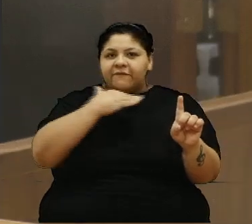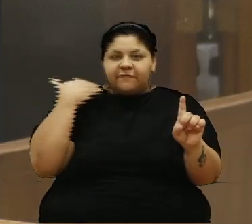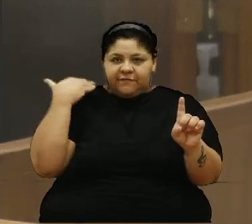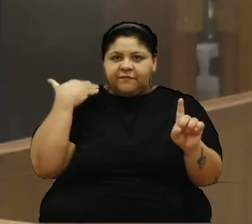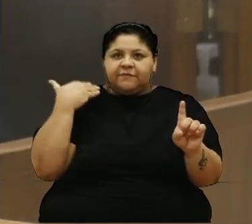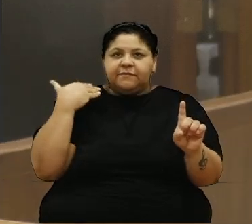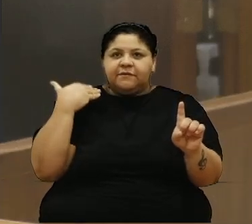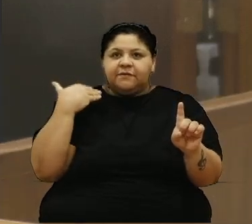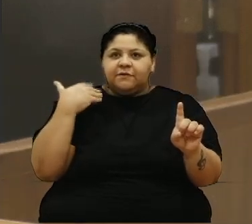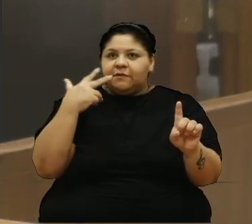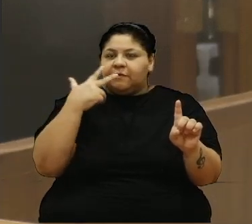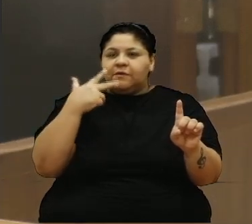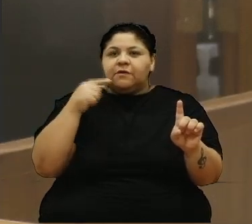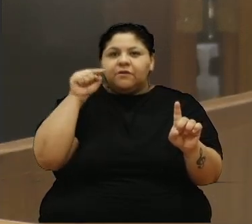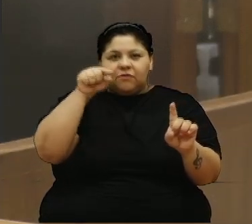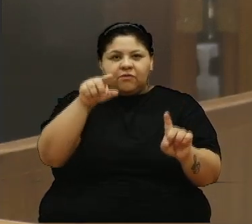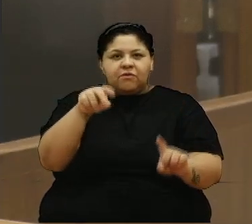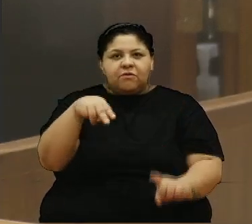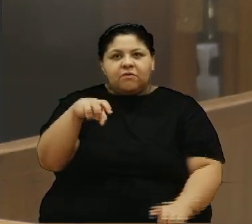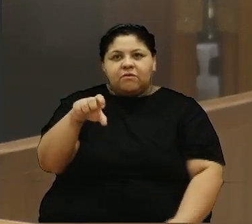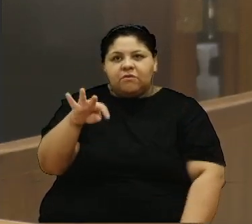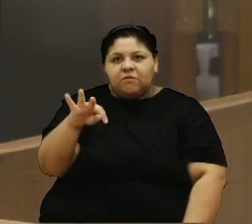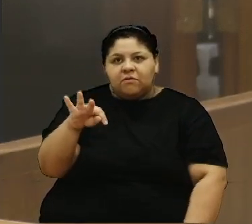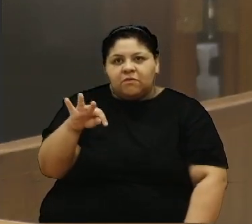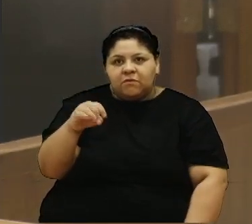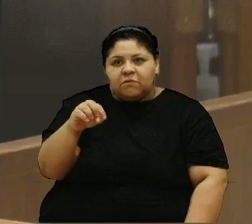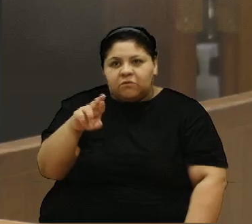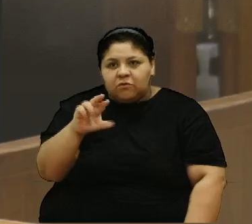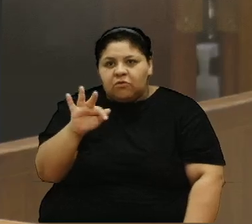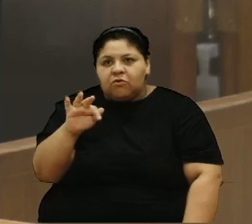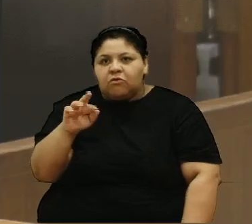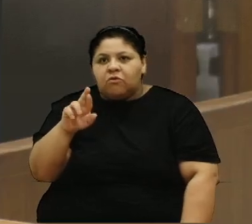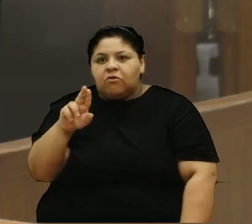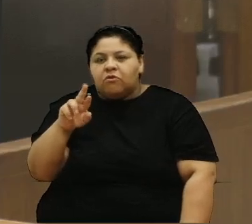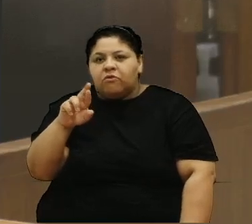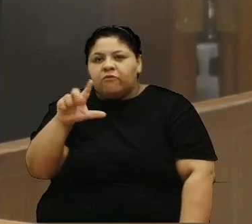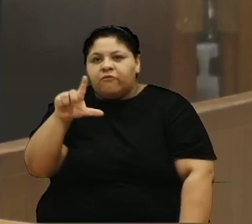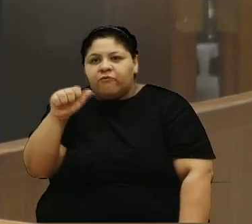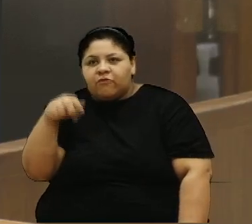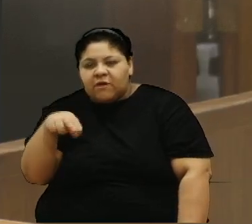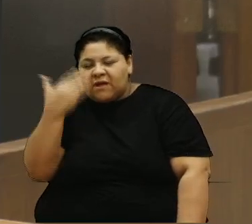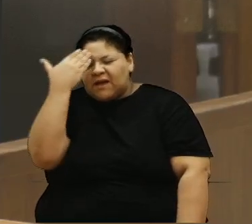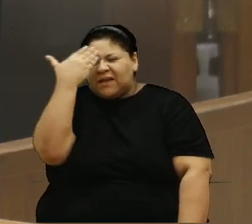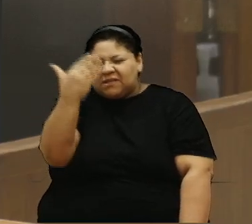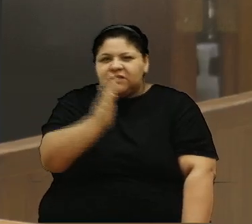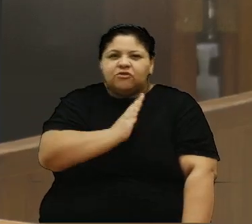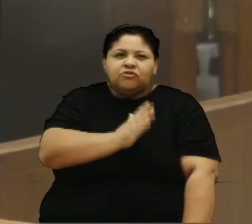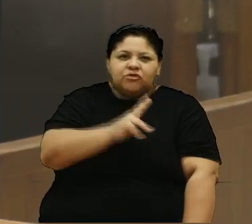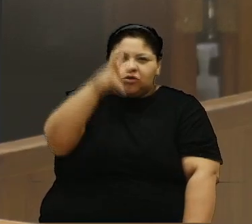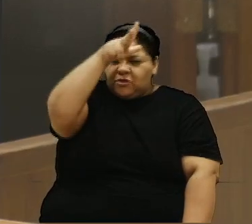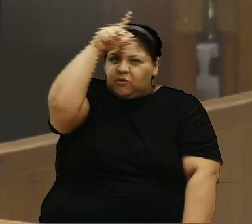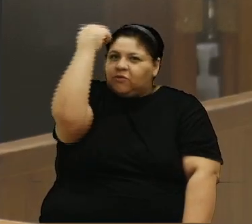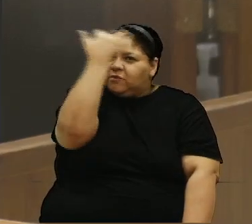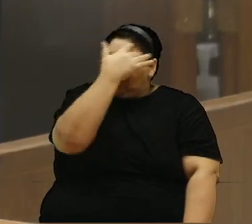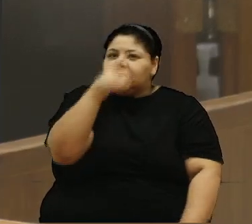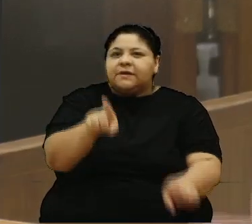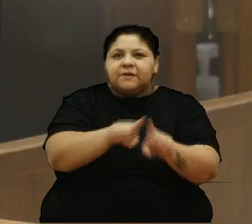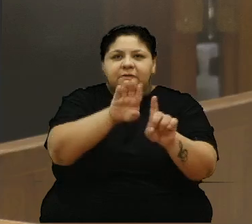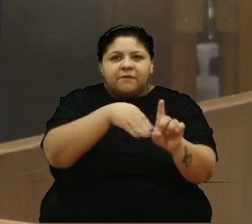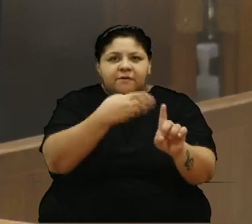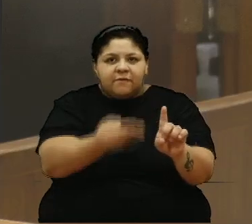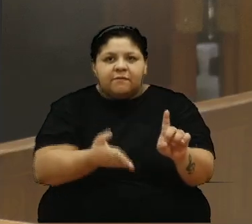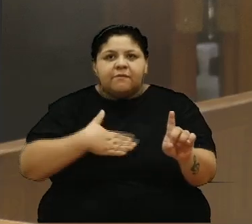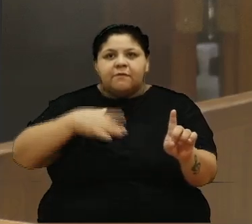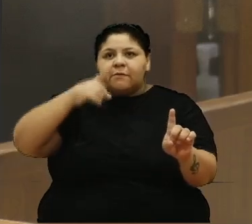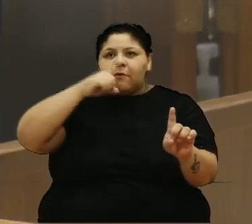foi um de vocês, Nestor Furlan. Então, quero agradecer de coração, e ao prefeito Adiló também, que fez essa homenagem a ele. Meu pai